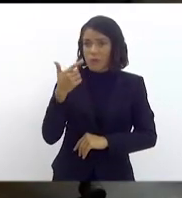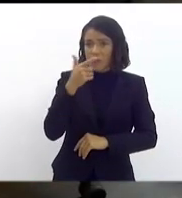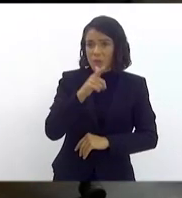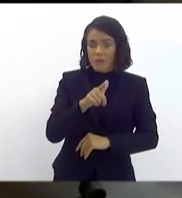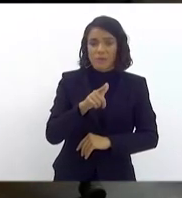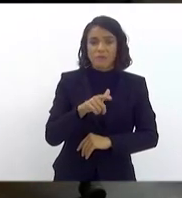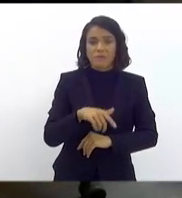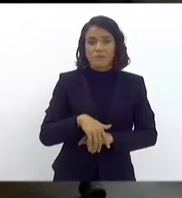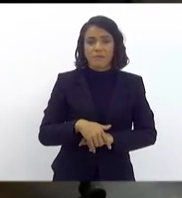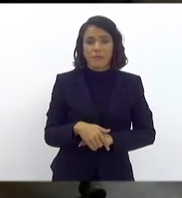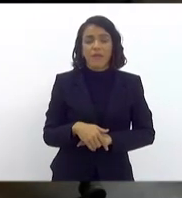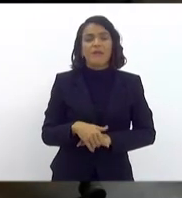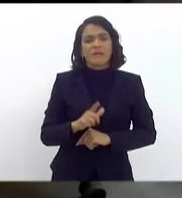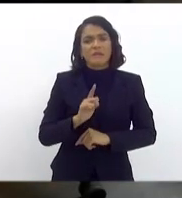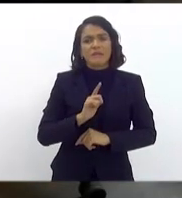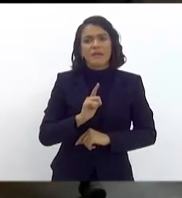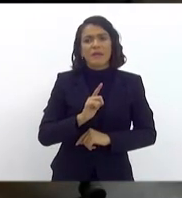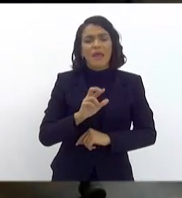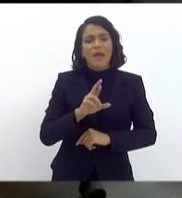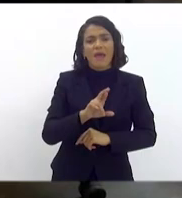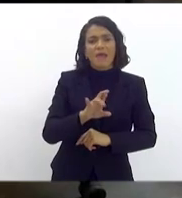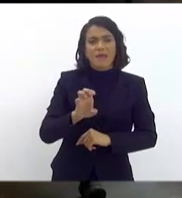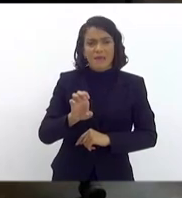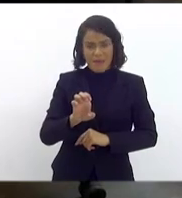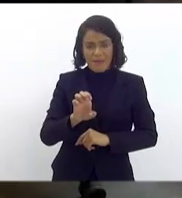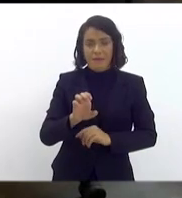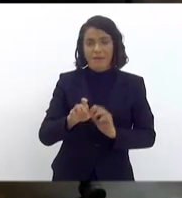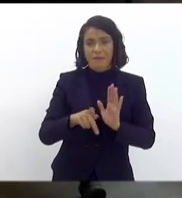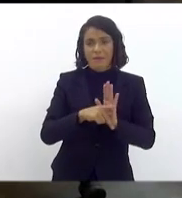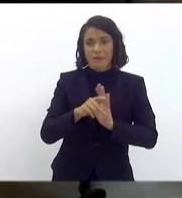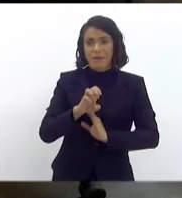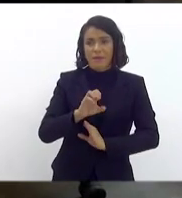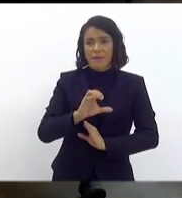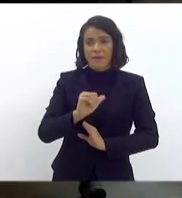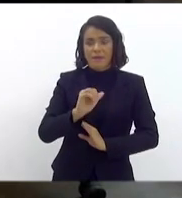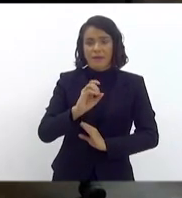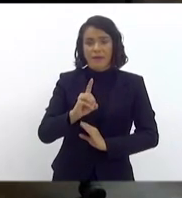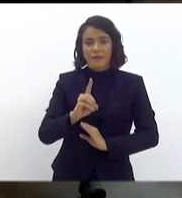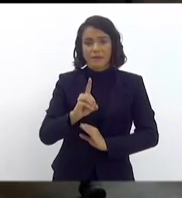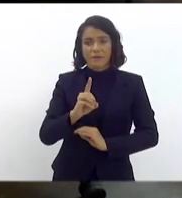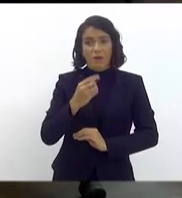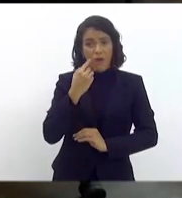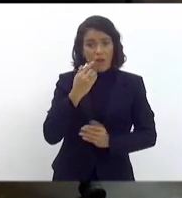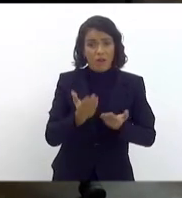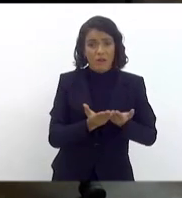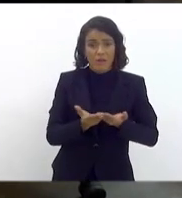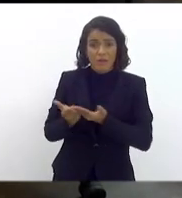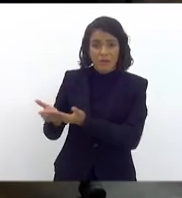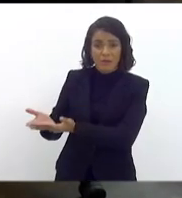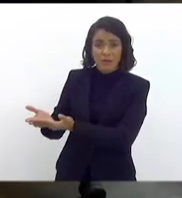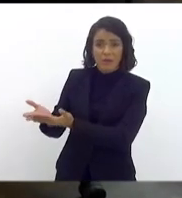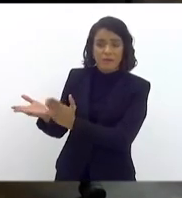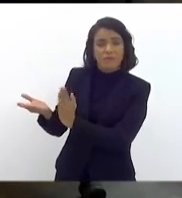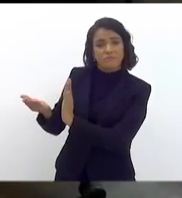ainda tem a DRE do ECAD. Uhum. Né? Vou passar para a Vossa Excelência dar uma olhada, que chega a ser um